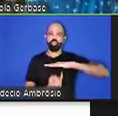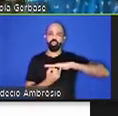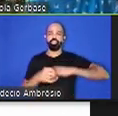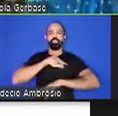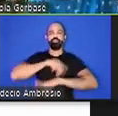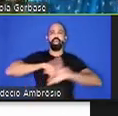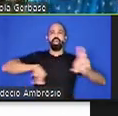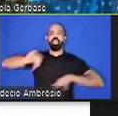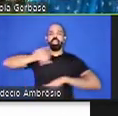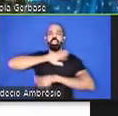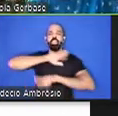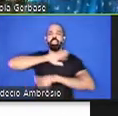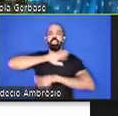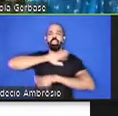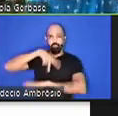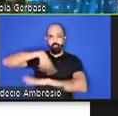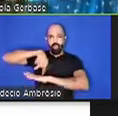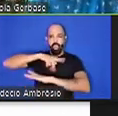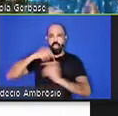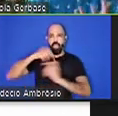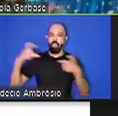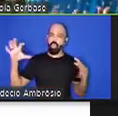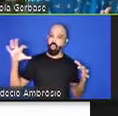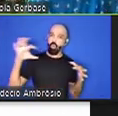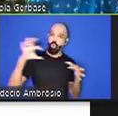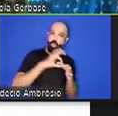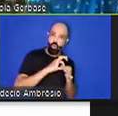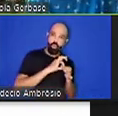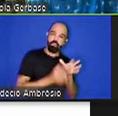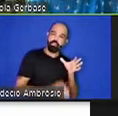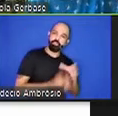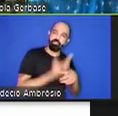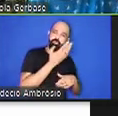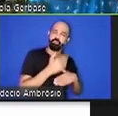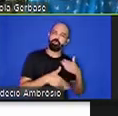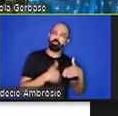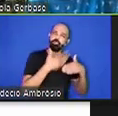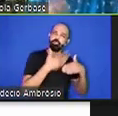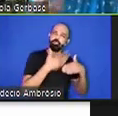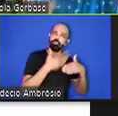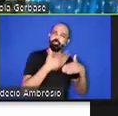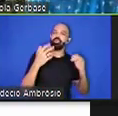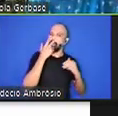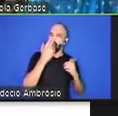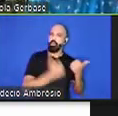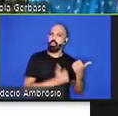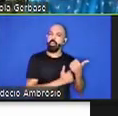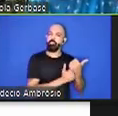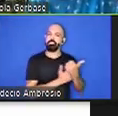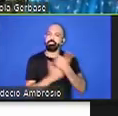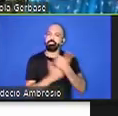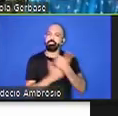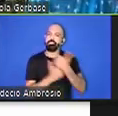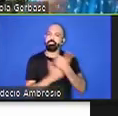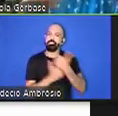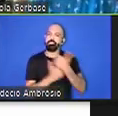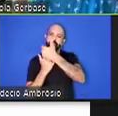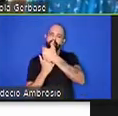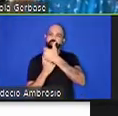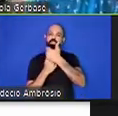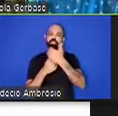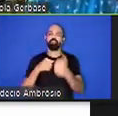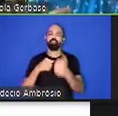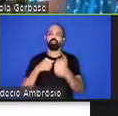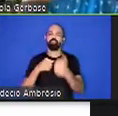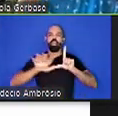países possam se conectar e desenvolver suas atividades de forma colaborativa em ambientes digitais, né? Isso, inclusive,